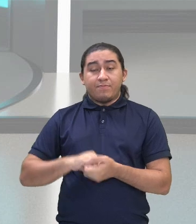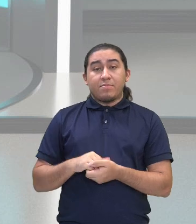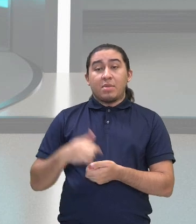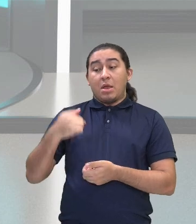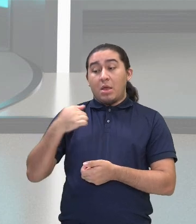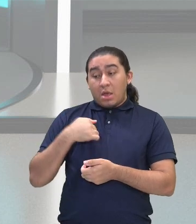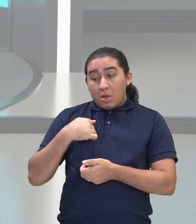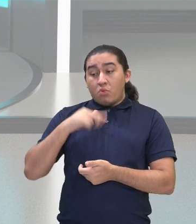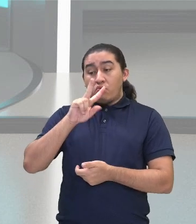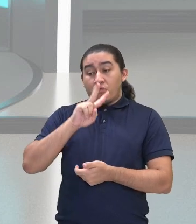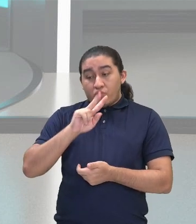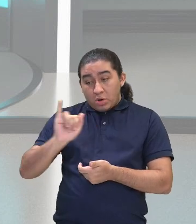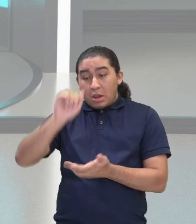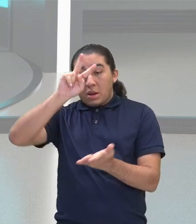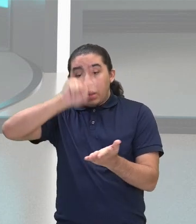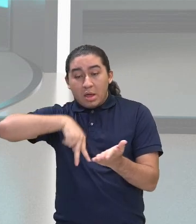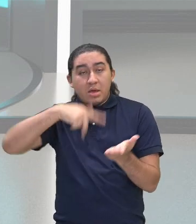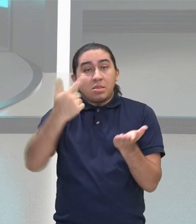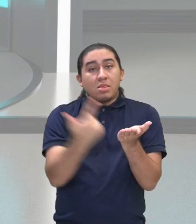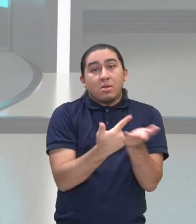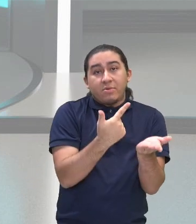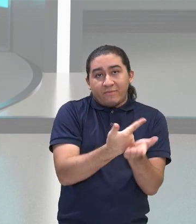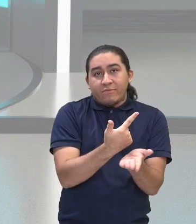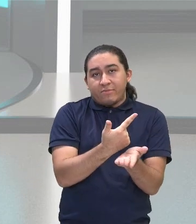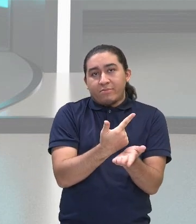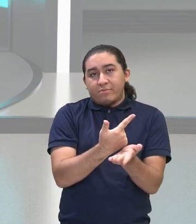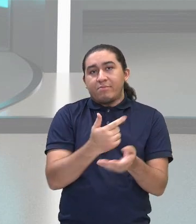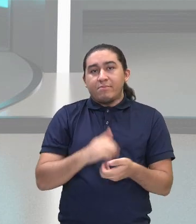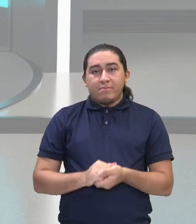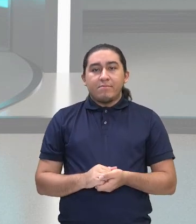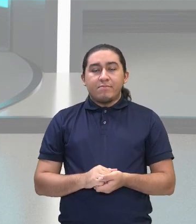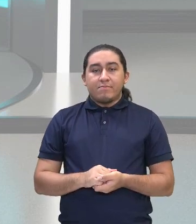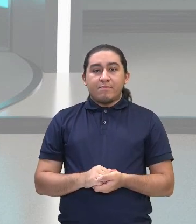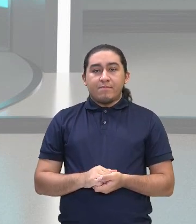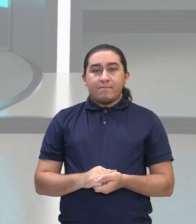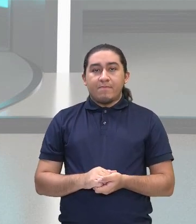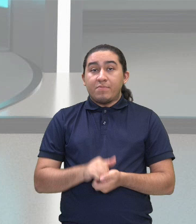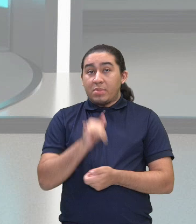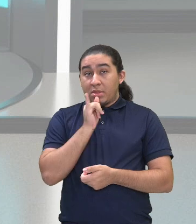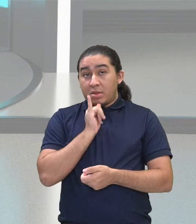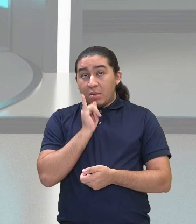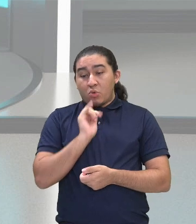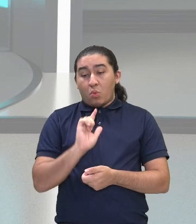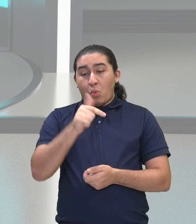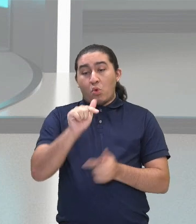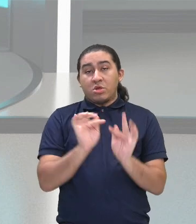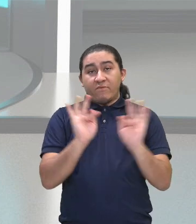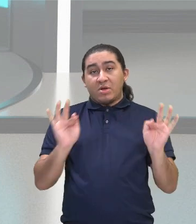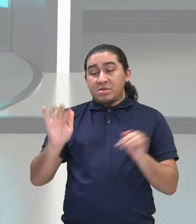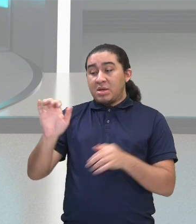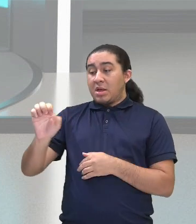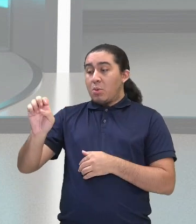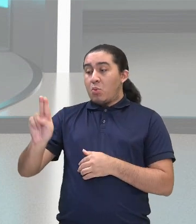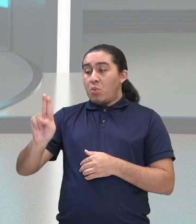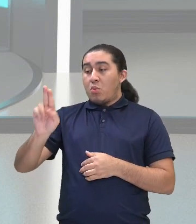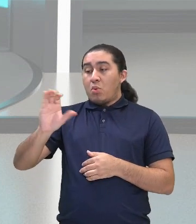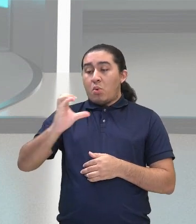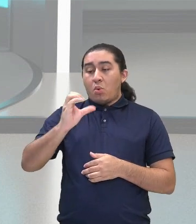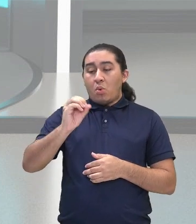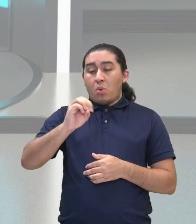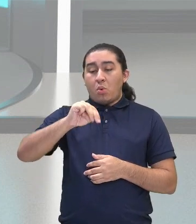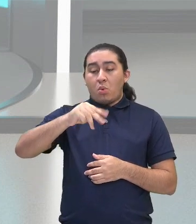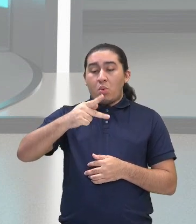de Graciliano Ramos. Eu comprarei aquela blusa que eu vi na loja.